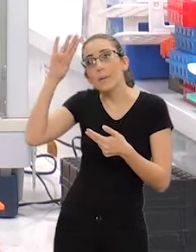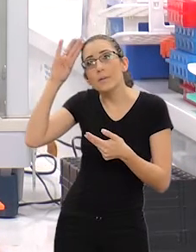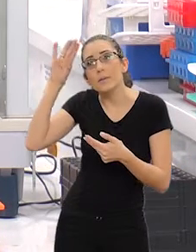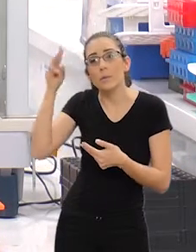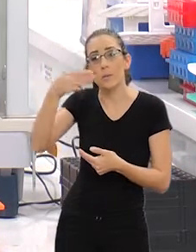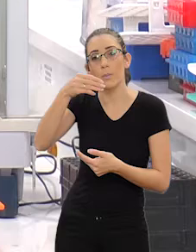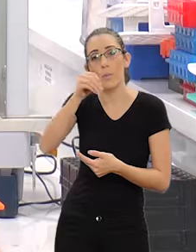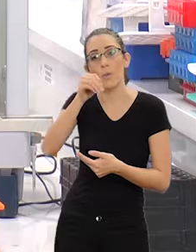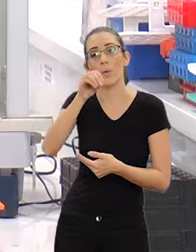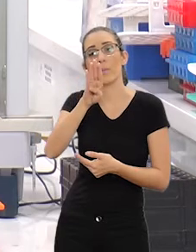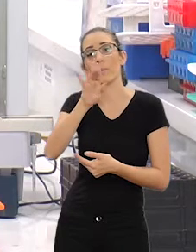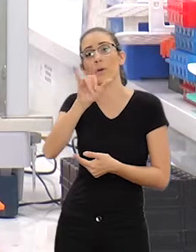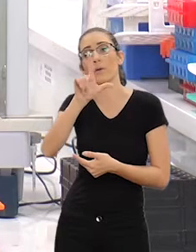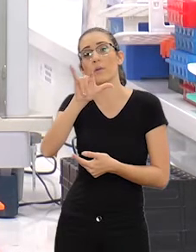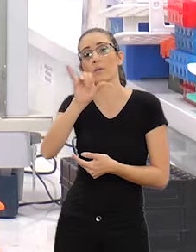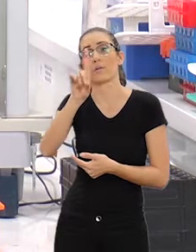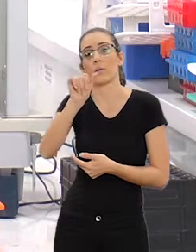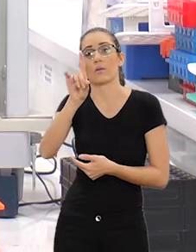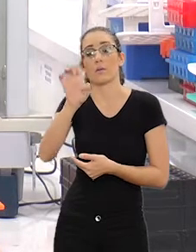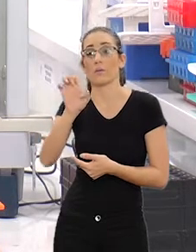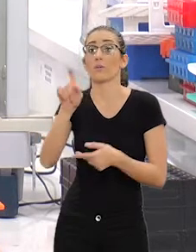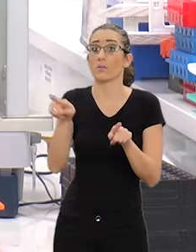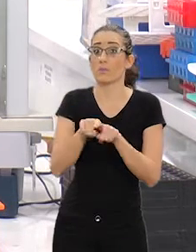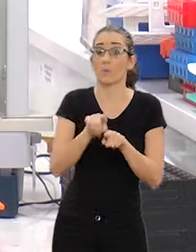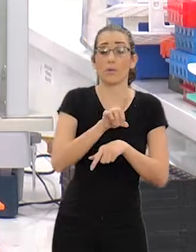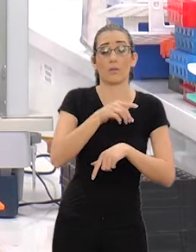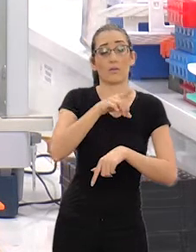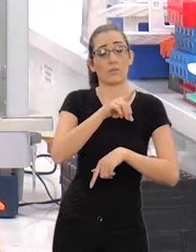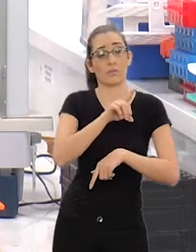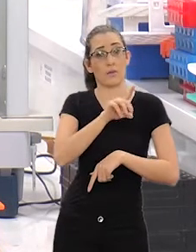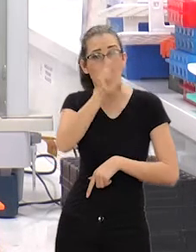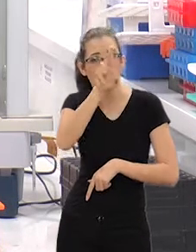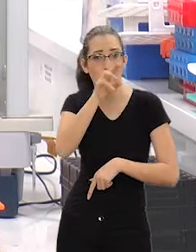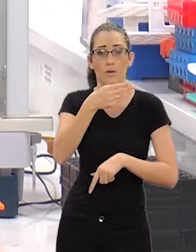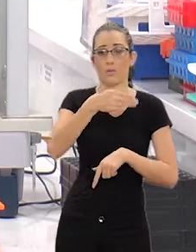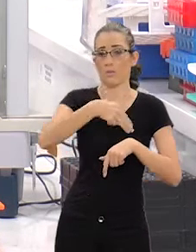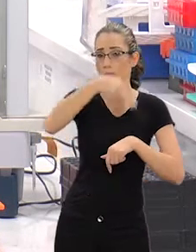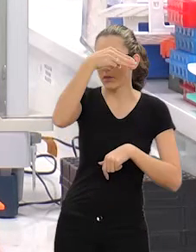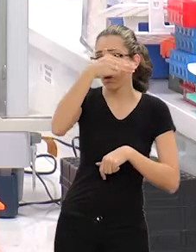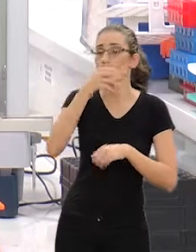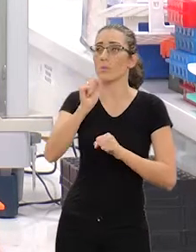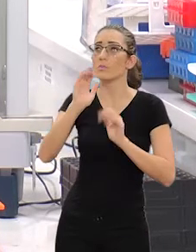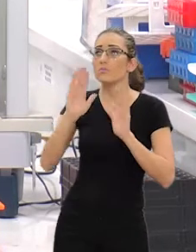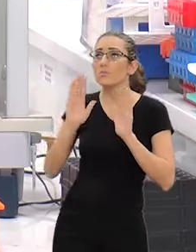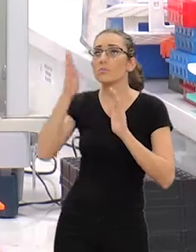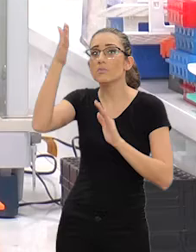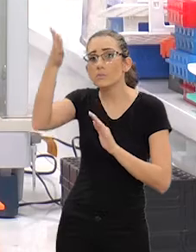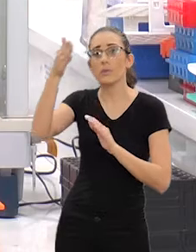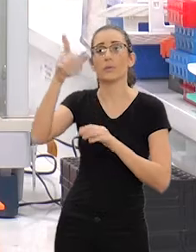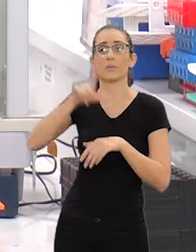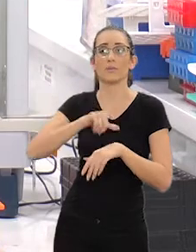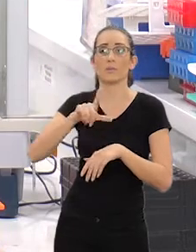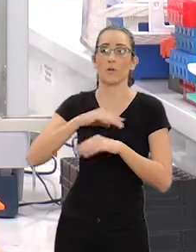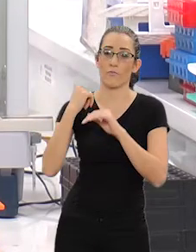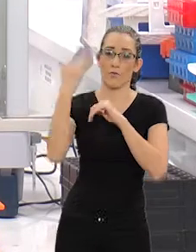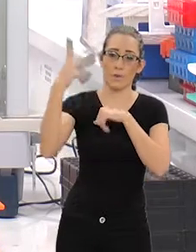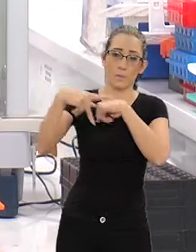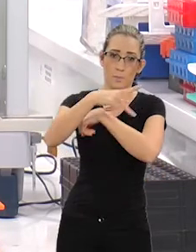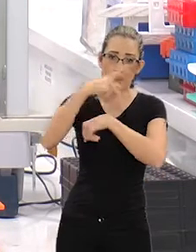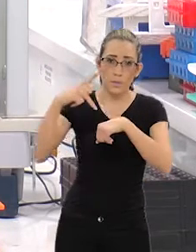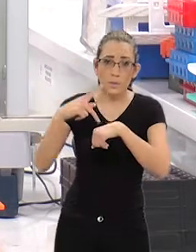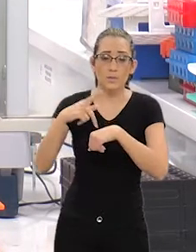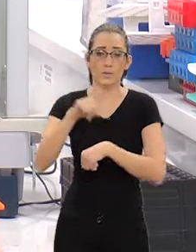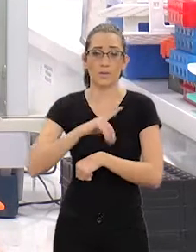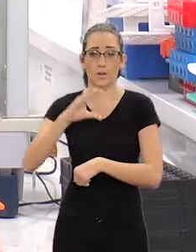e durante o mestrado e doutorado também através de bolsas de doutorado sanduíche e pós doutorado que são oferecidos por agências